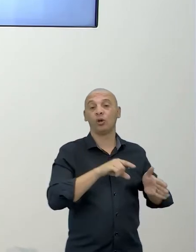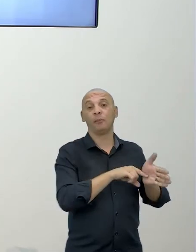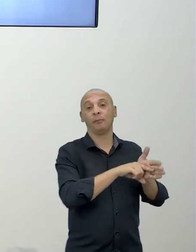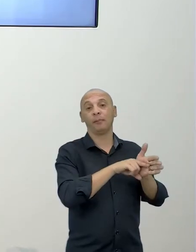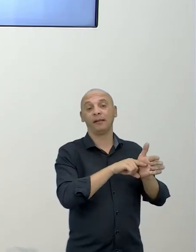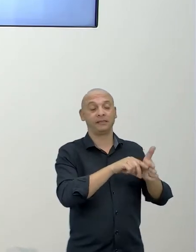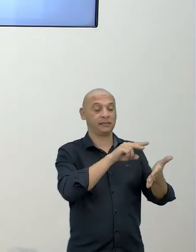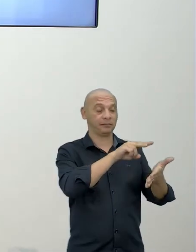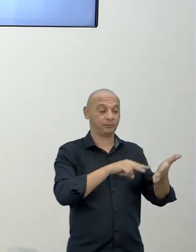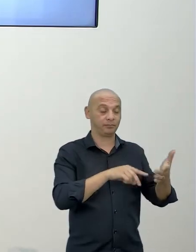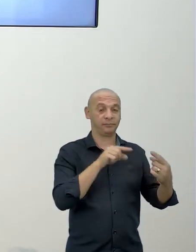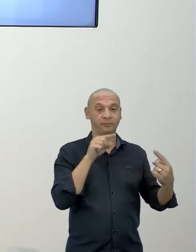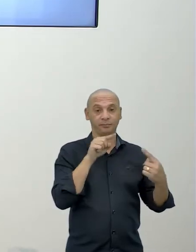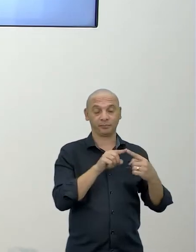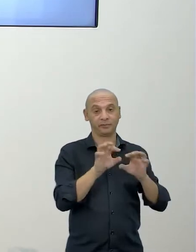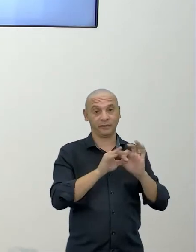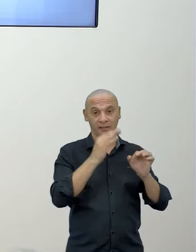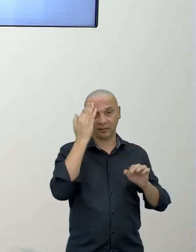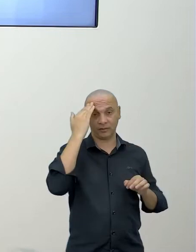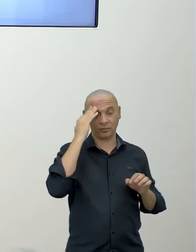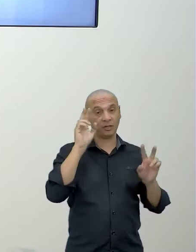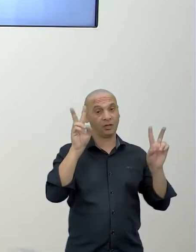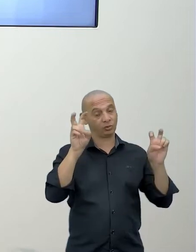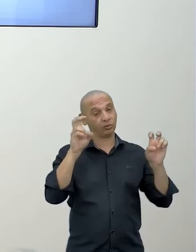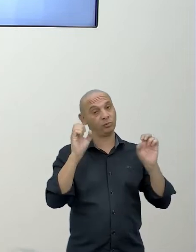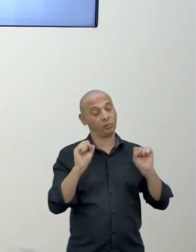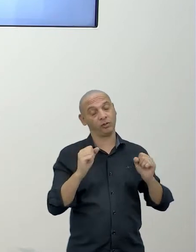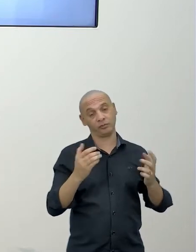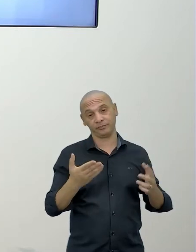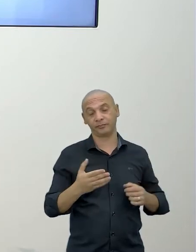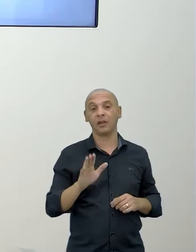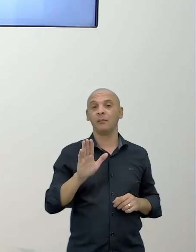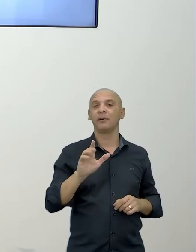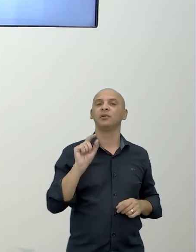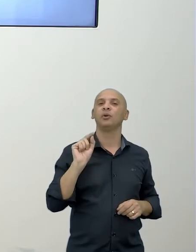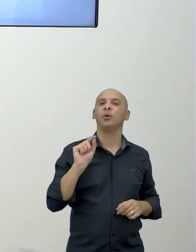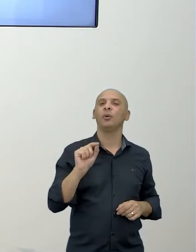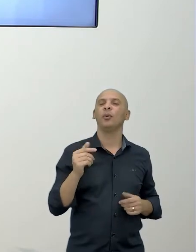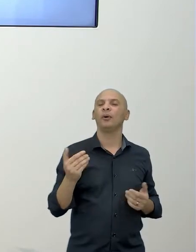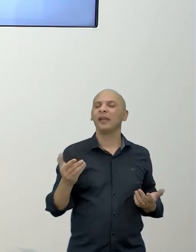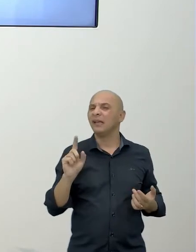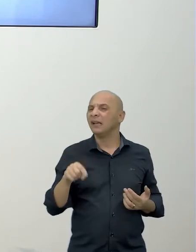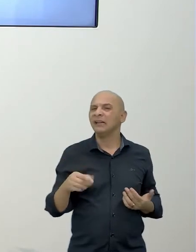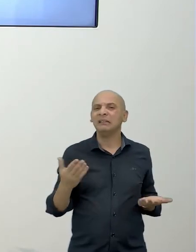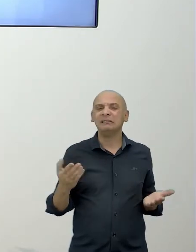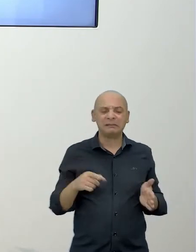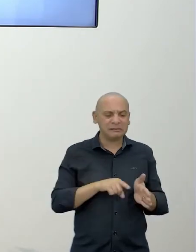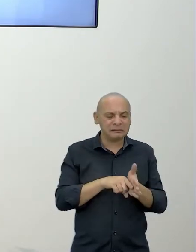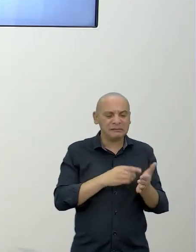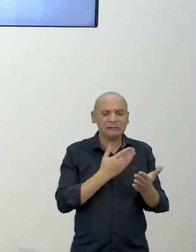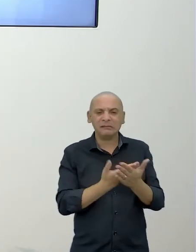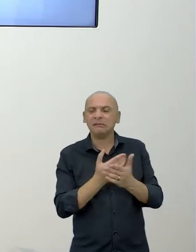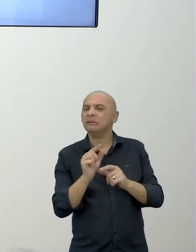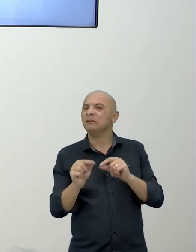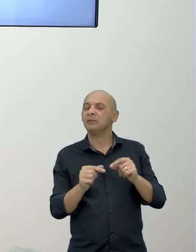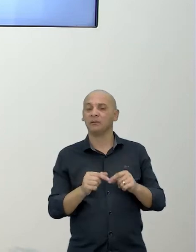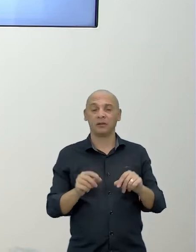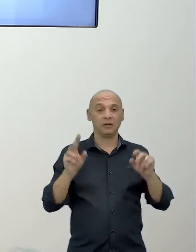melhorar alguma situação da sua comunidade, enfim. Mas, às vezes, é mais um levantamento desses dados, um entendimento melhor sobre o